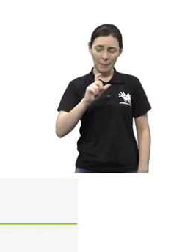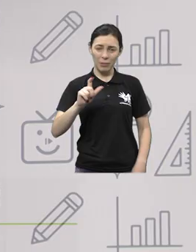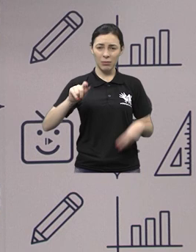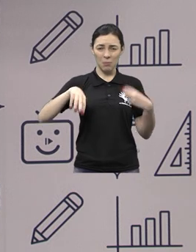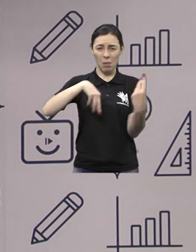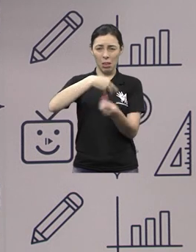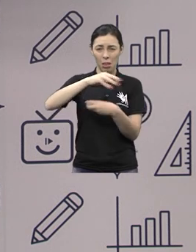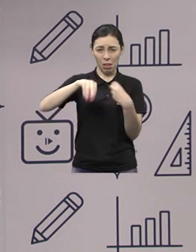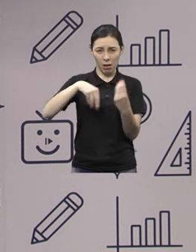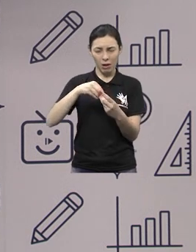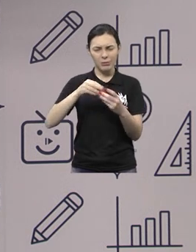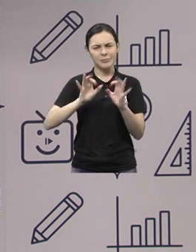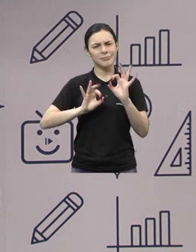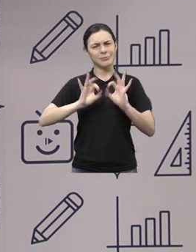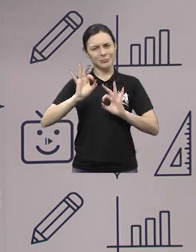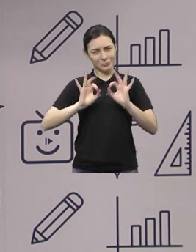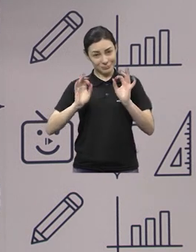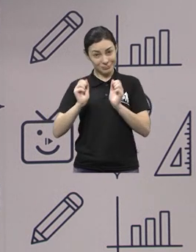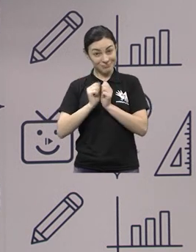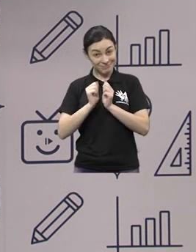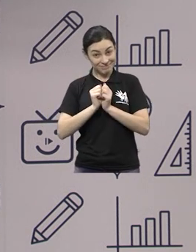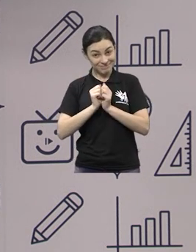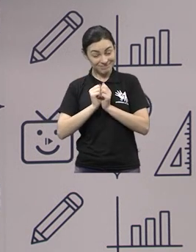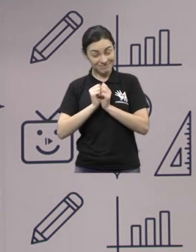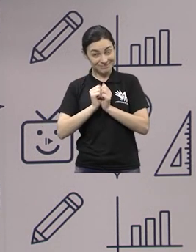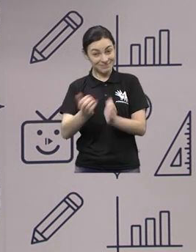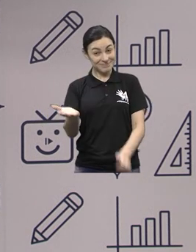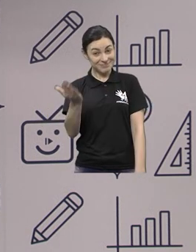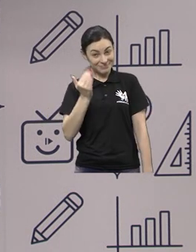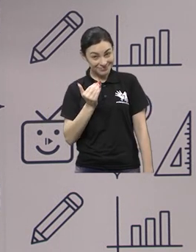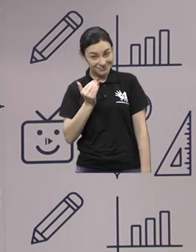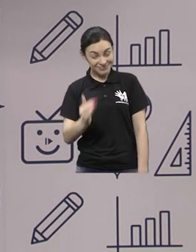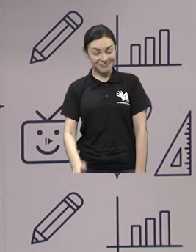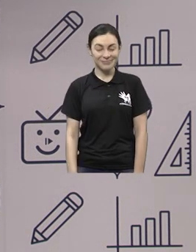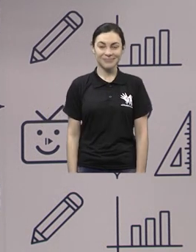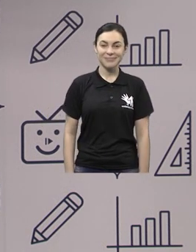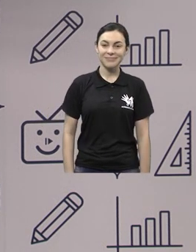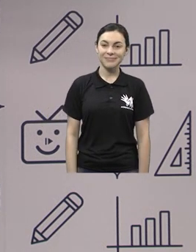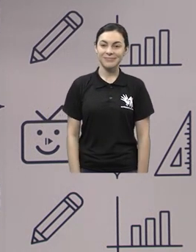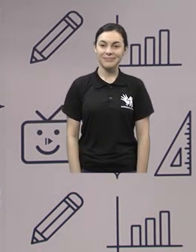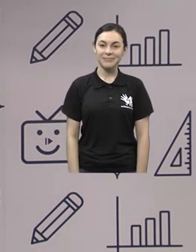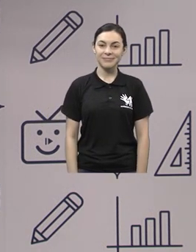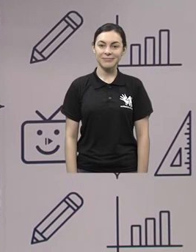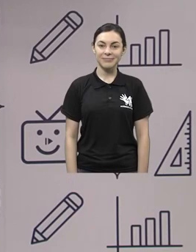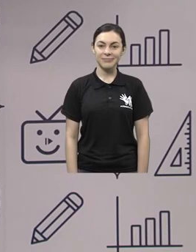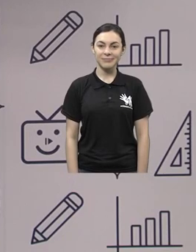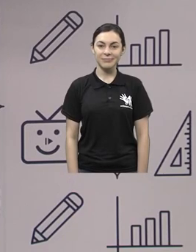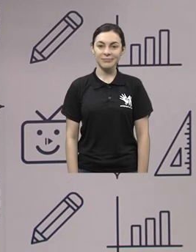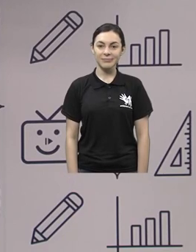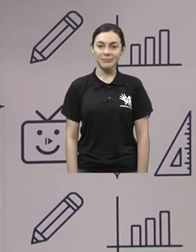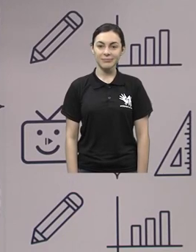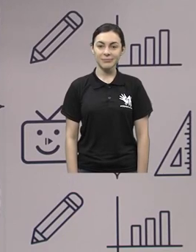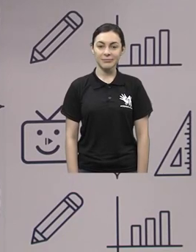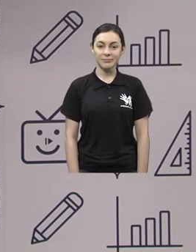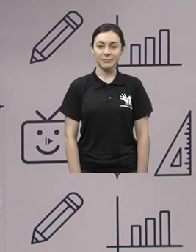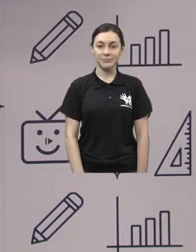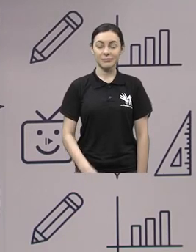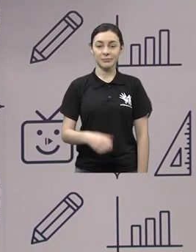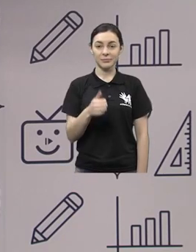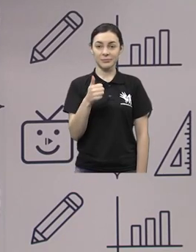numéricas desorganizadas, podemos organizar junto com o Max, não é isso? Então vamos lá.